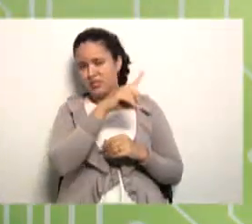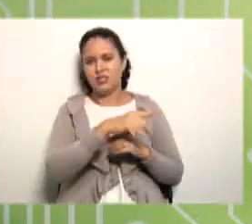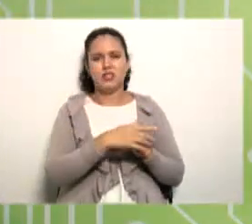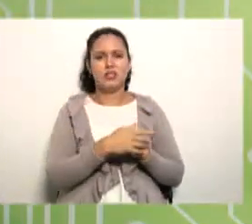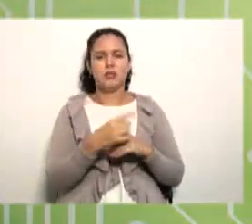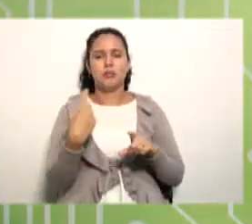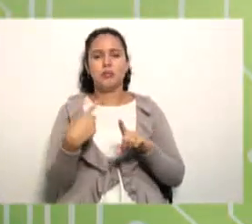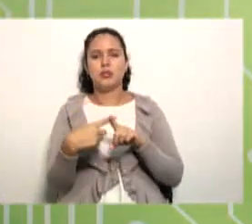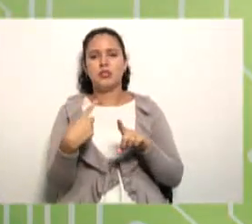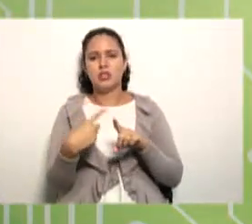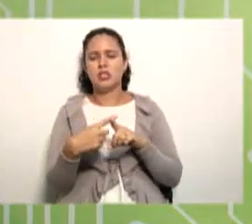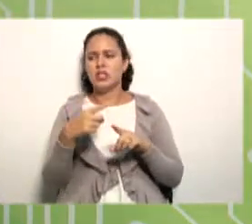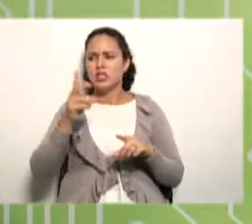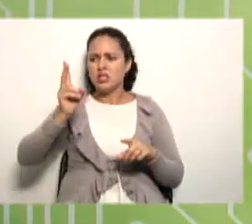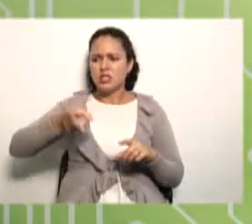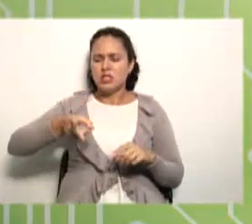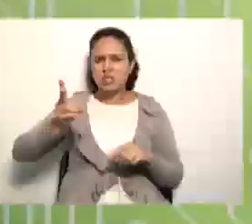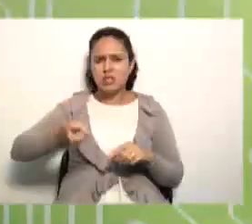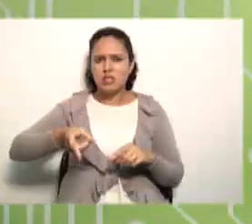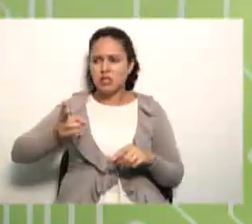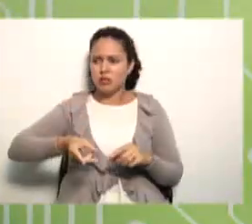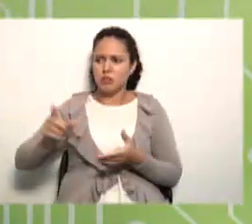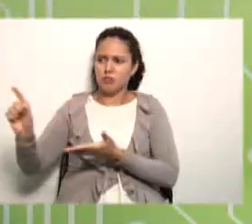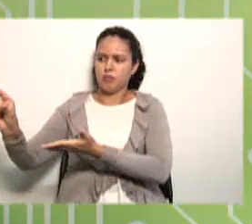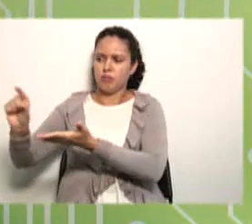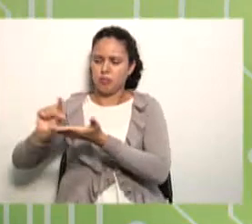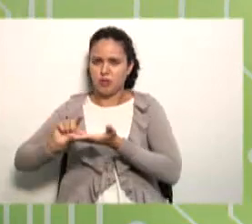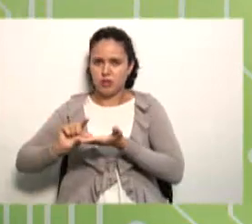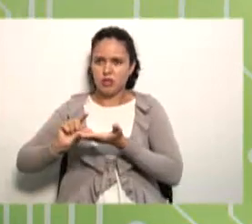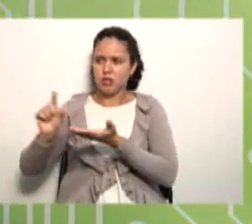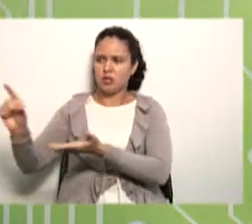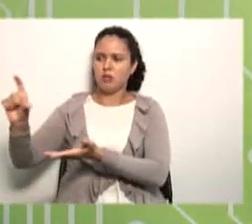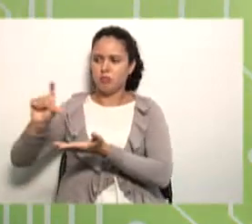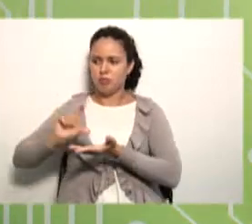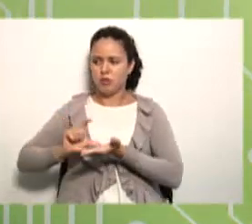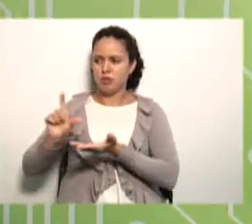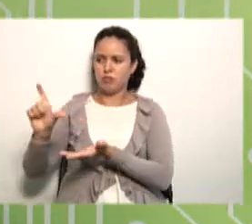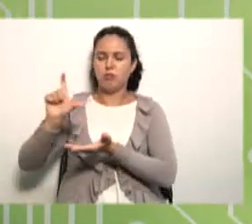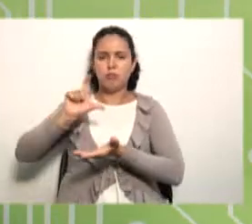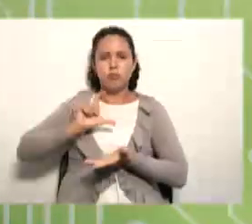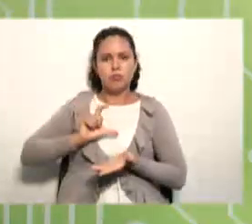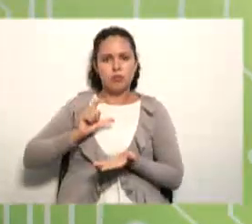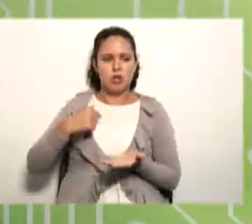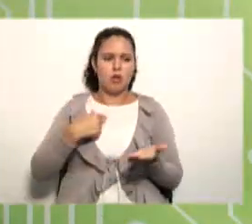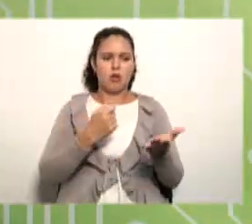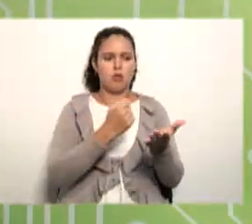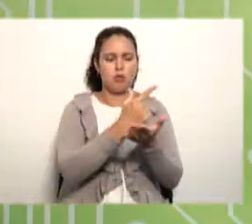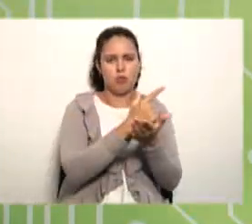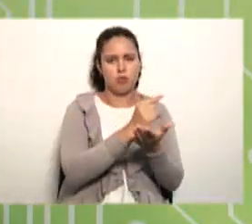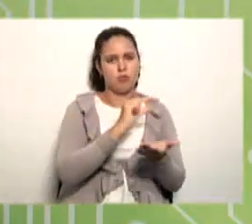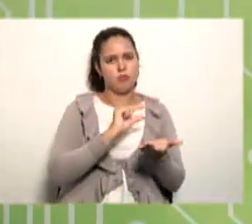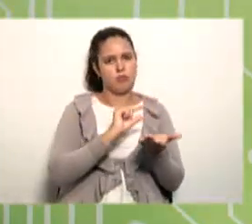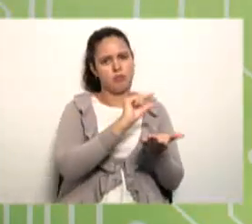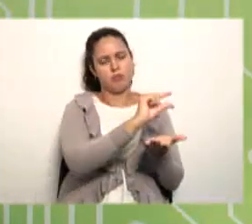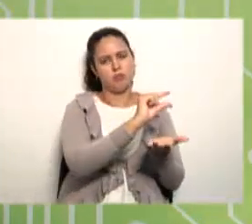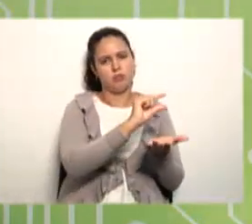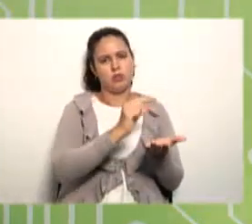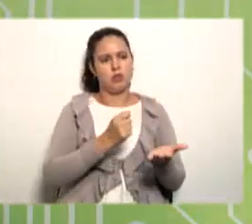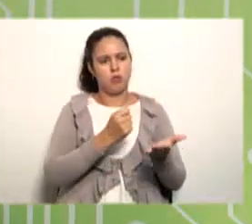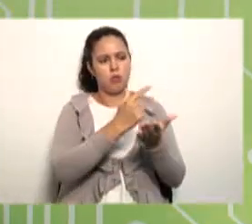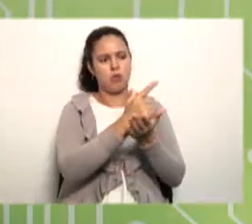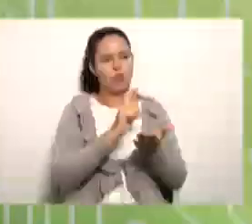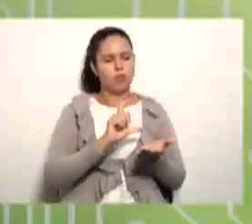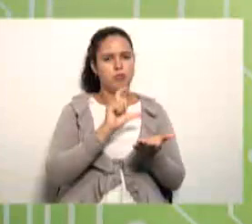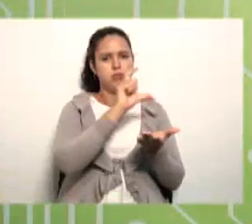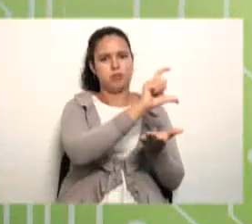Os nossos desejos humanos, as nossas necessidades, elas são ilimitadas. Você só vai fazer uma poupança quando você mentalmente colocar